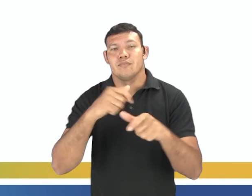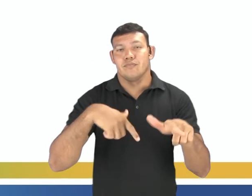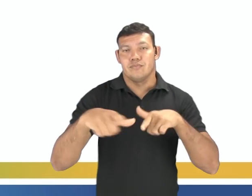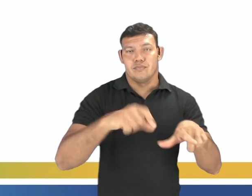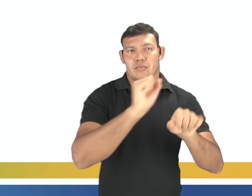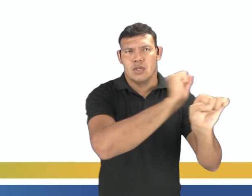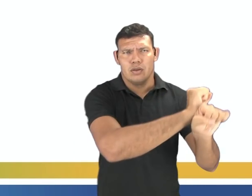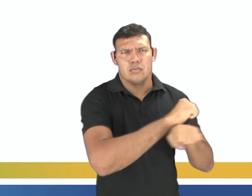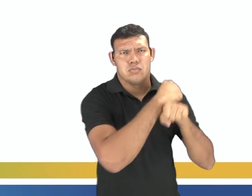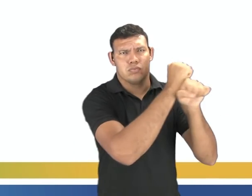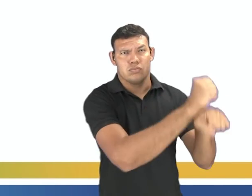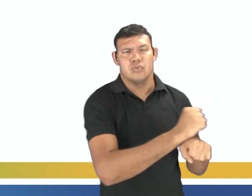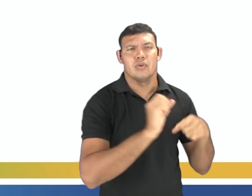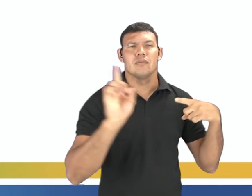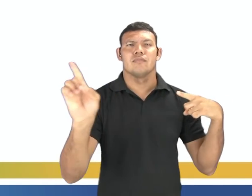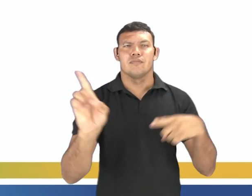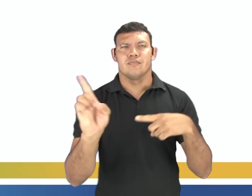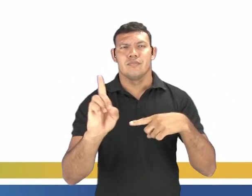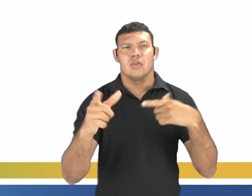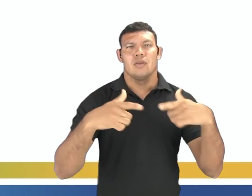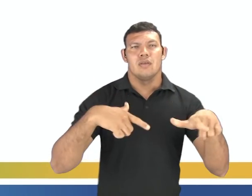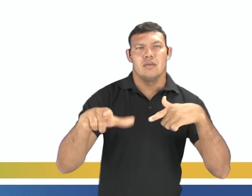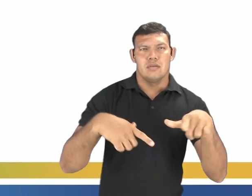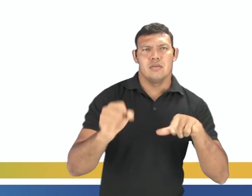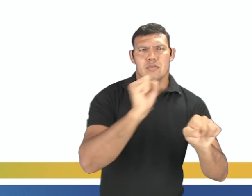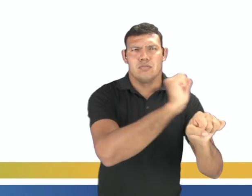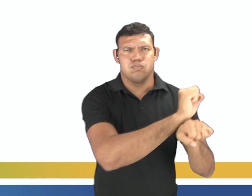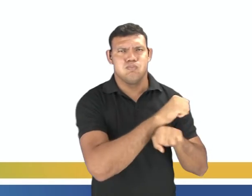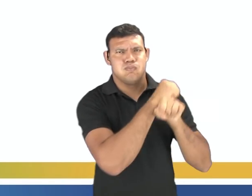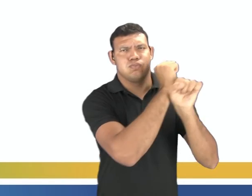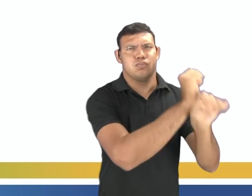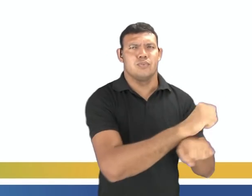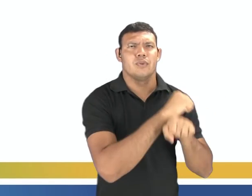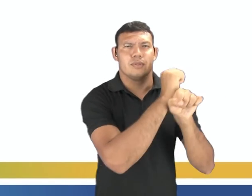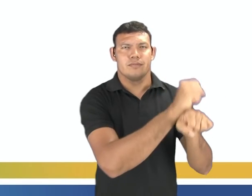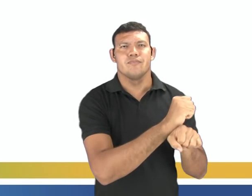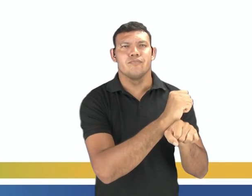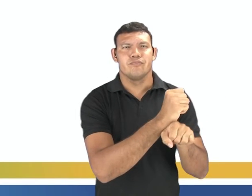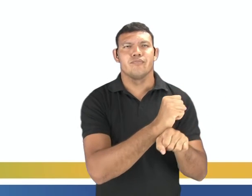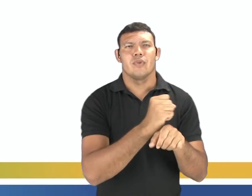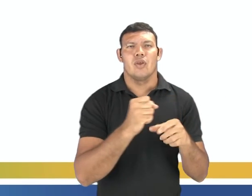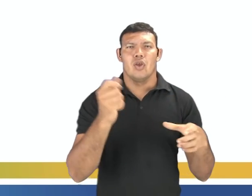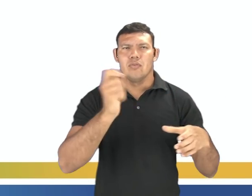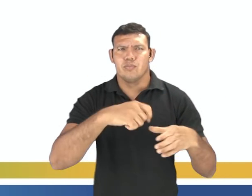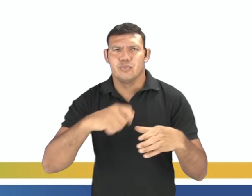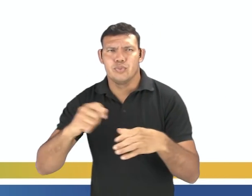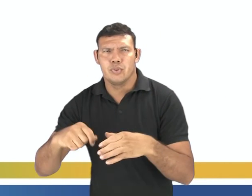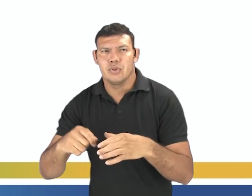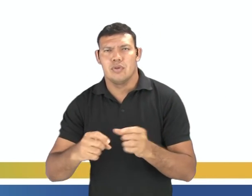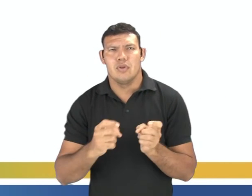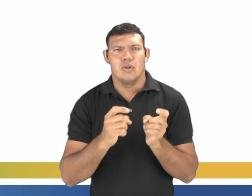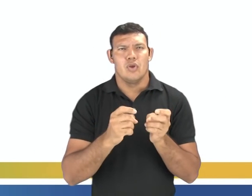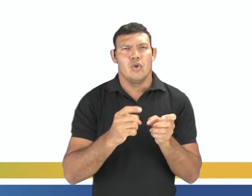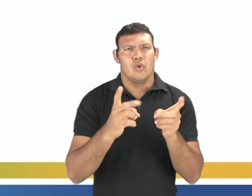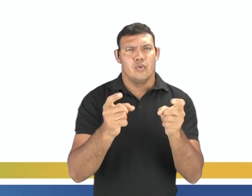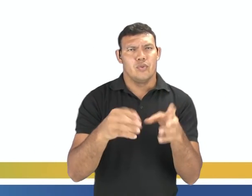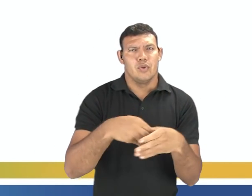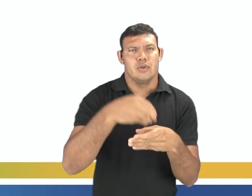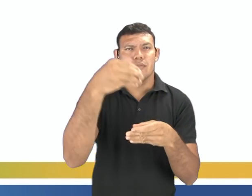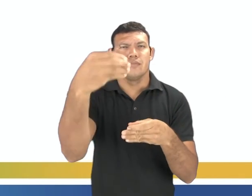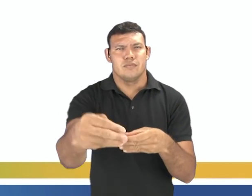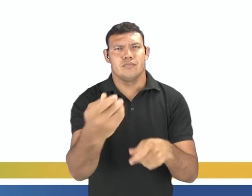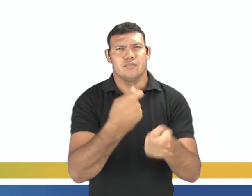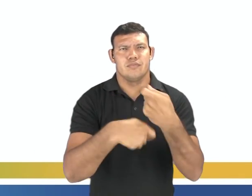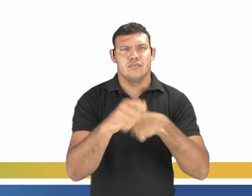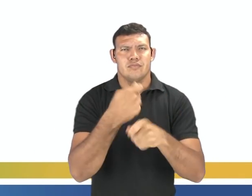D. Trabalho escravo, produção voltada para exportação, economia limitada pelo exclusivo colonial